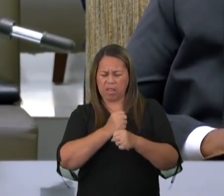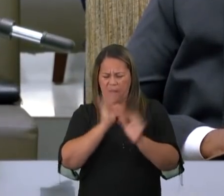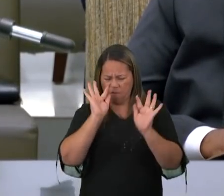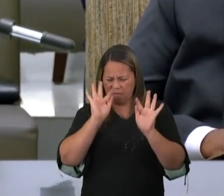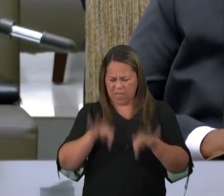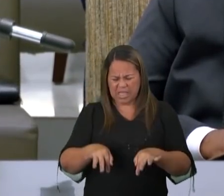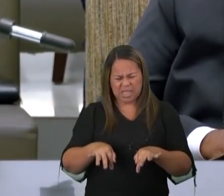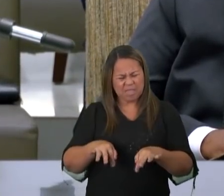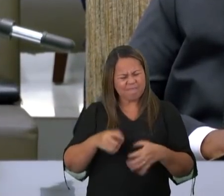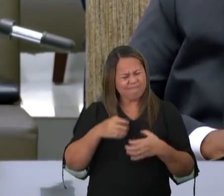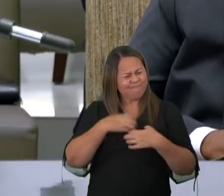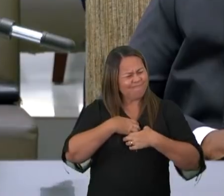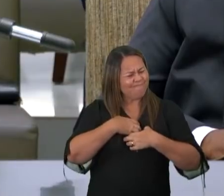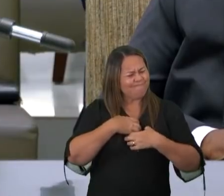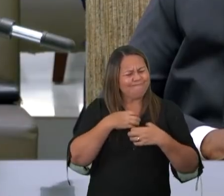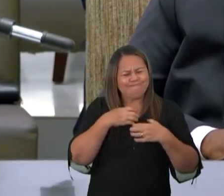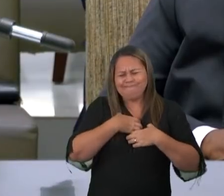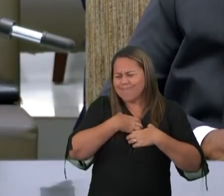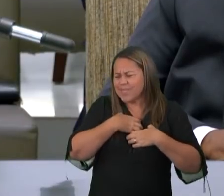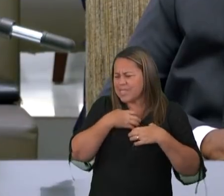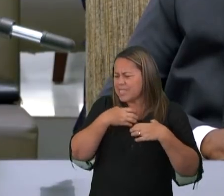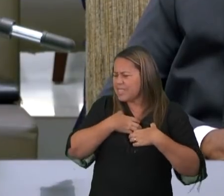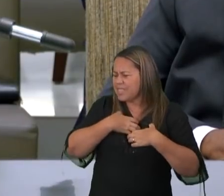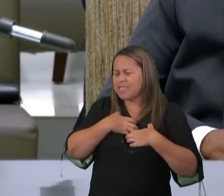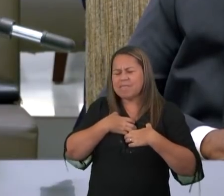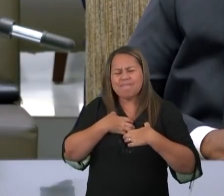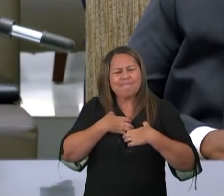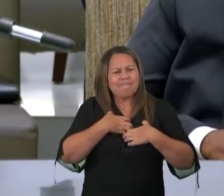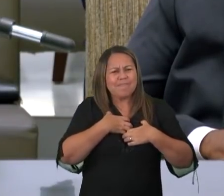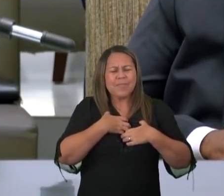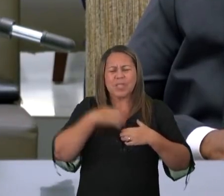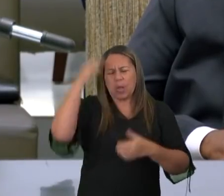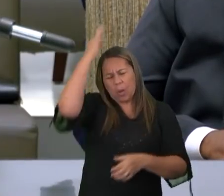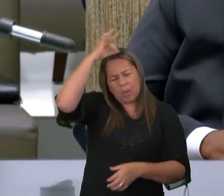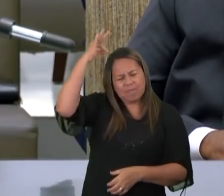me senti muito inquietado pelo Espírito Santo de Deus.